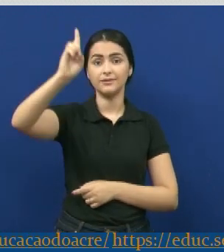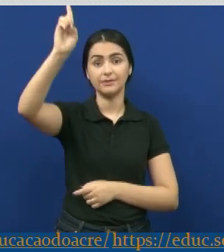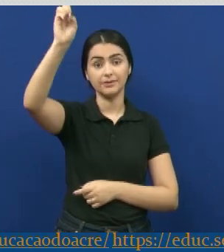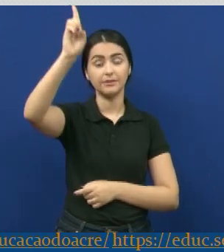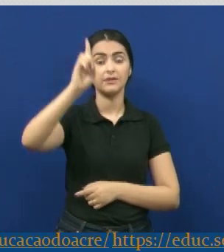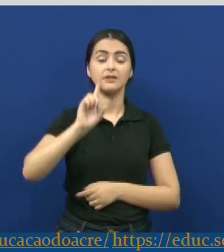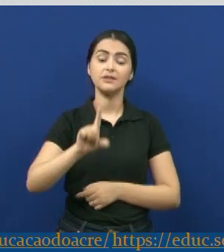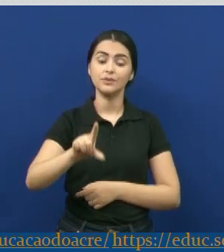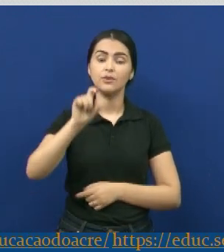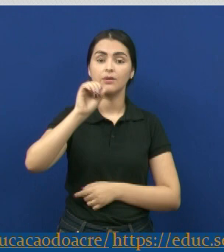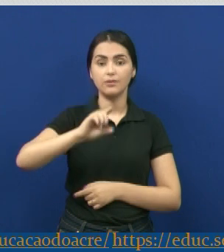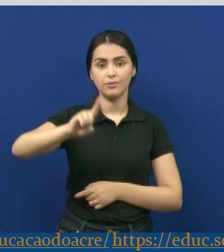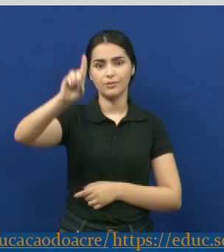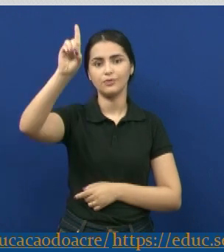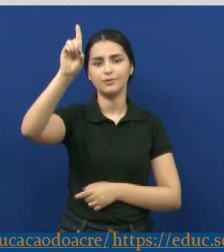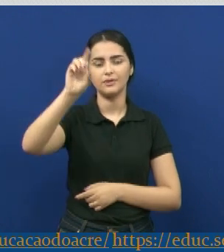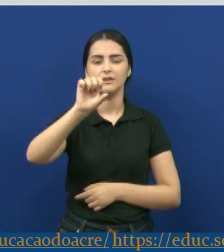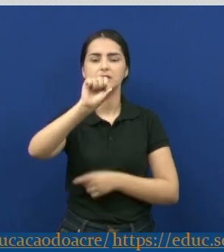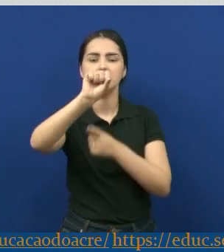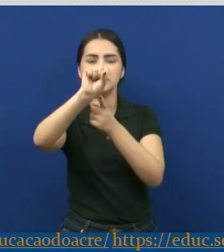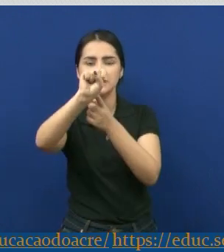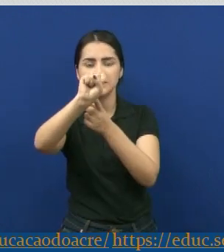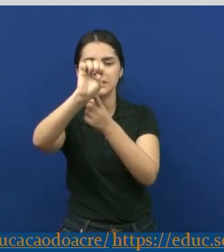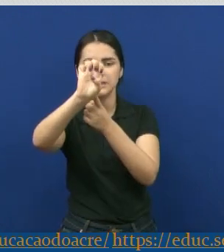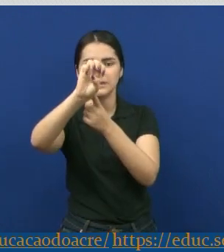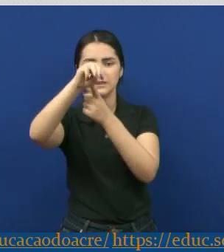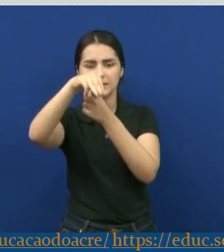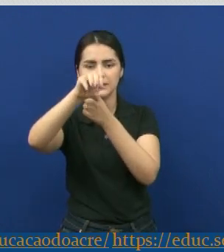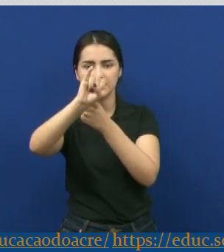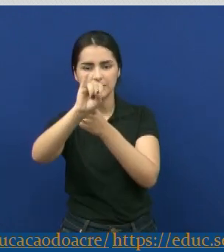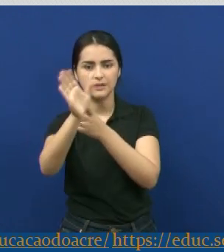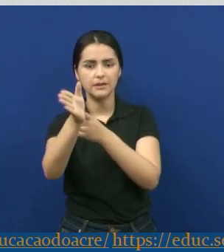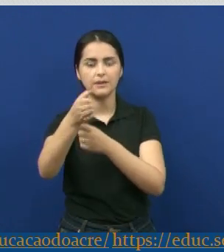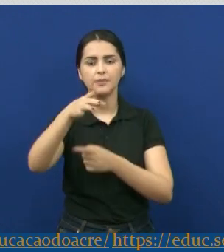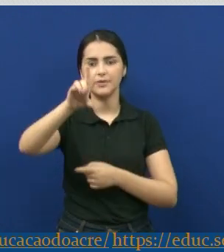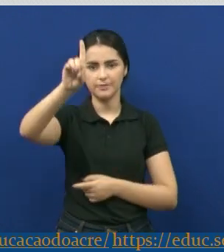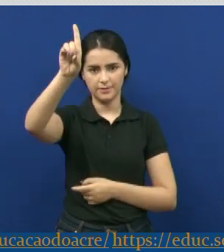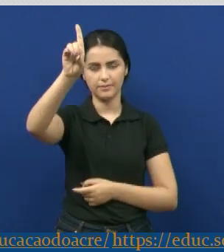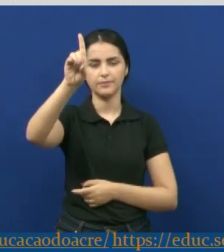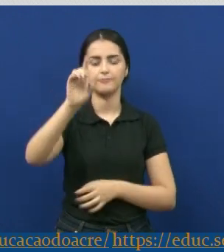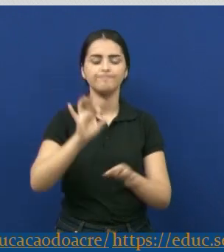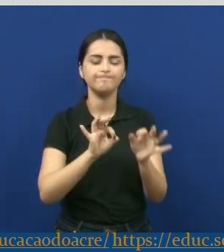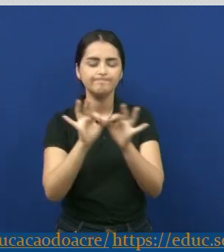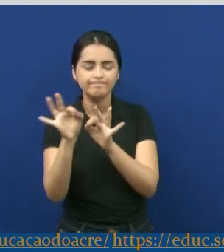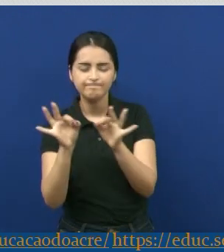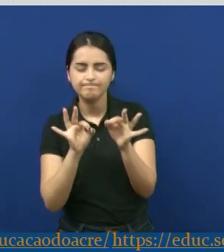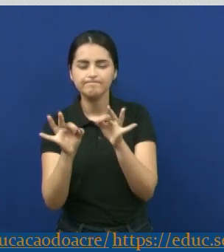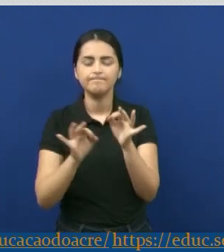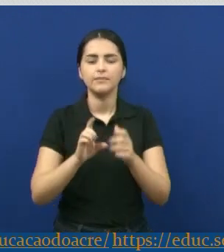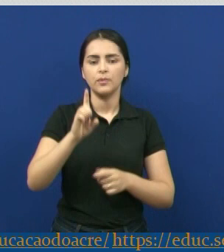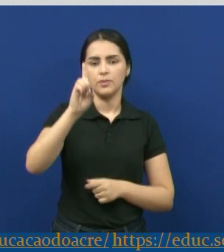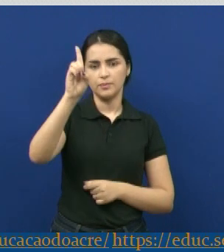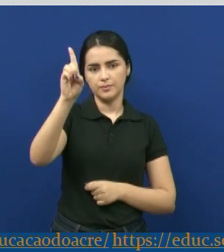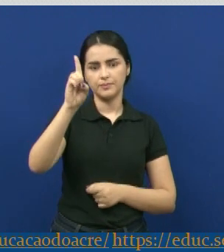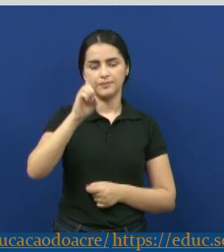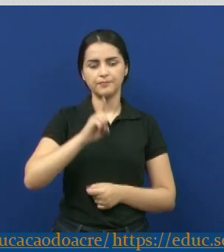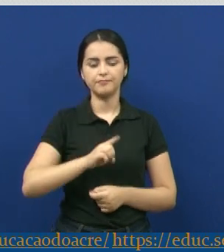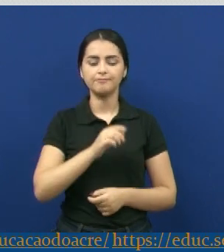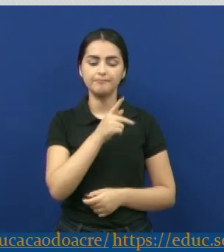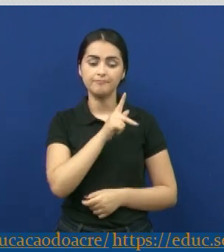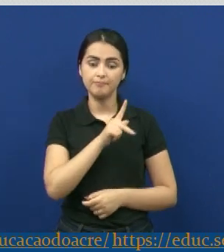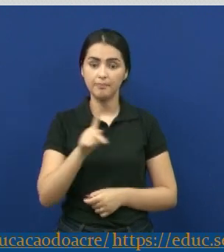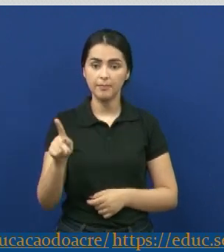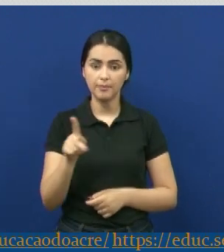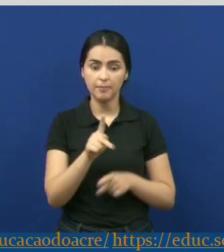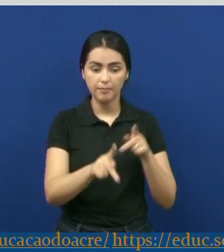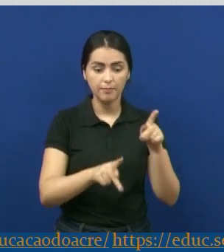de Deus, ou seja, era um semideus que controlava o povo com esse poder teocrático, tá bom?